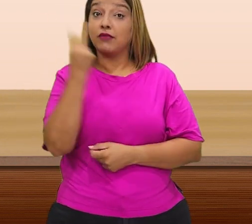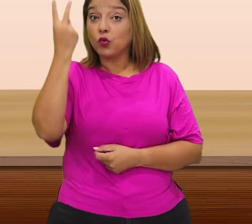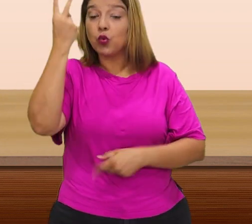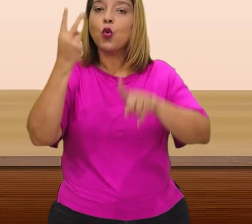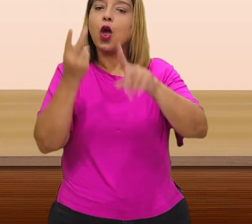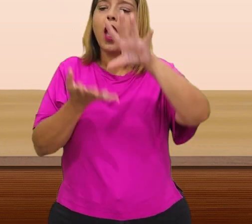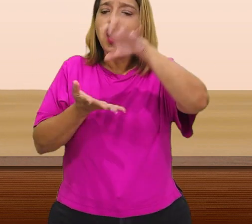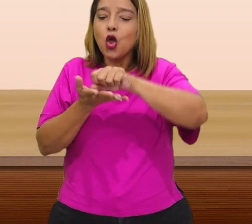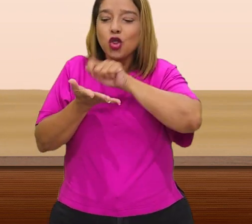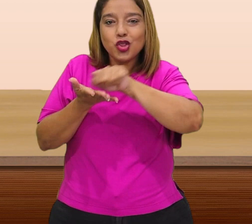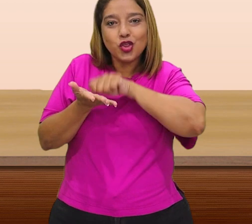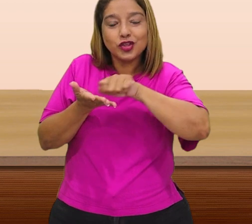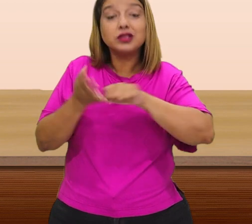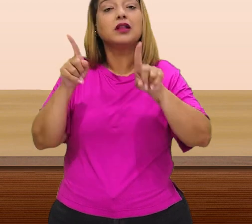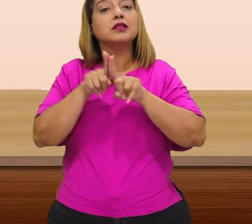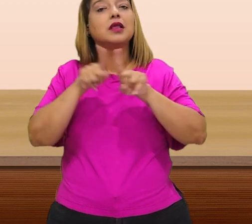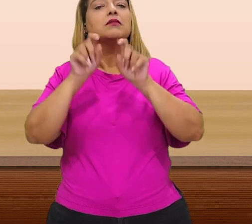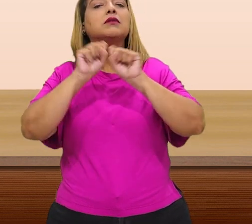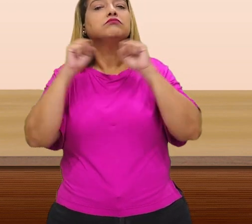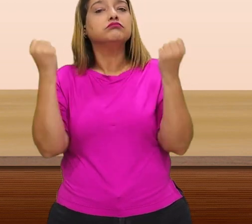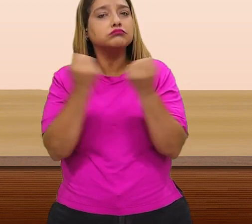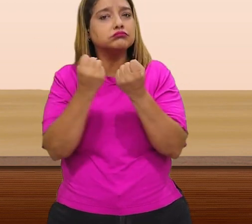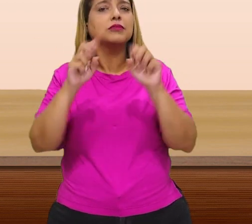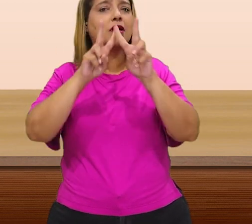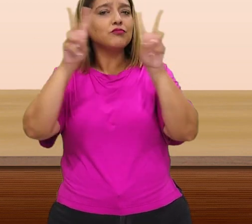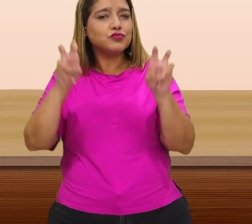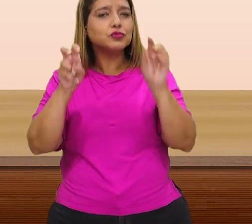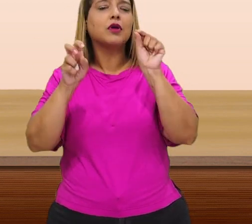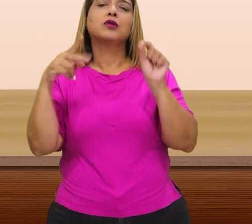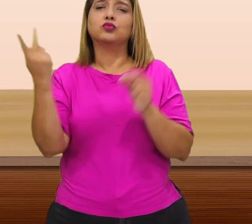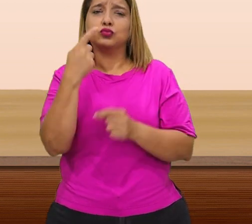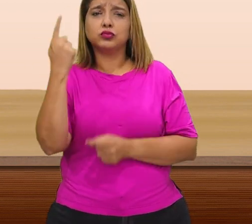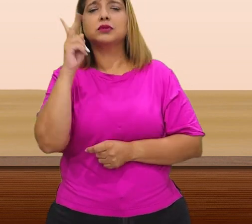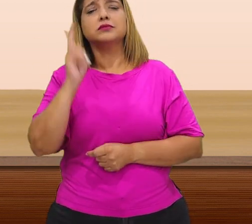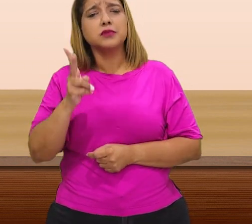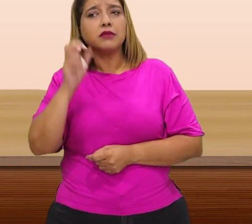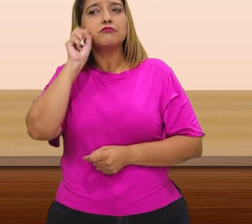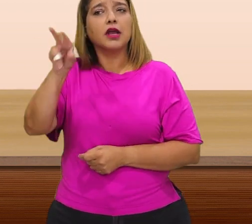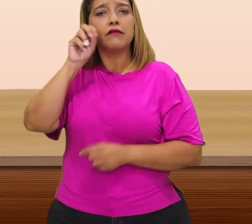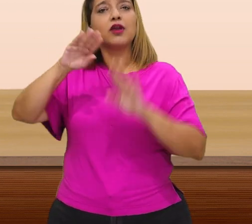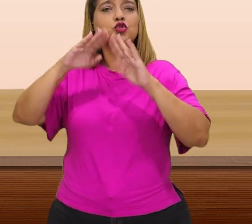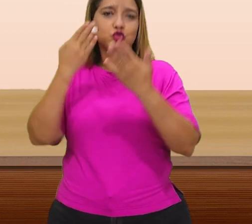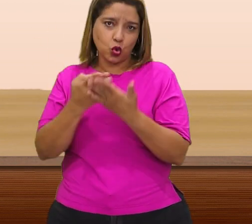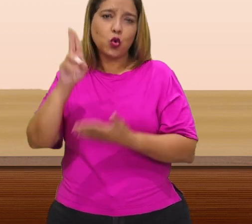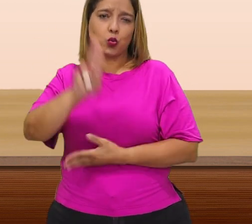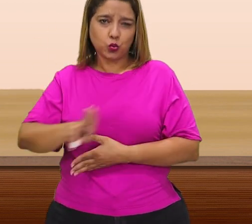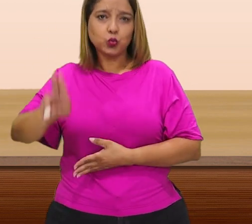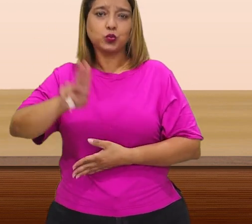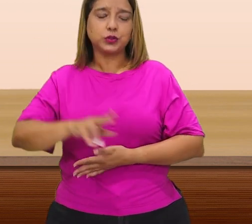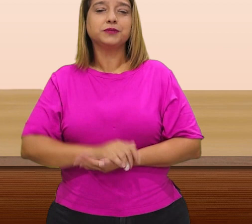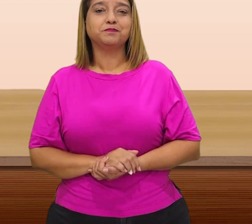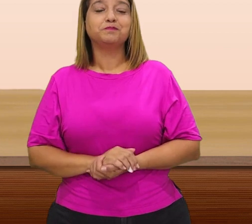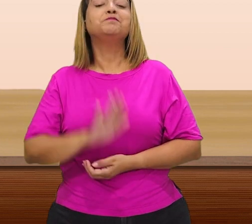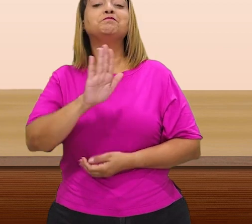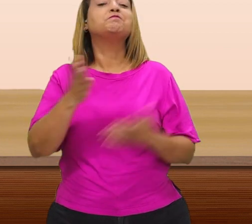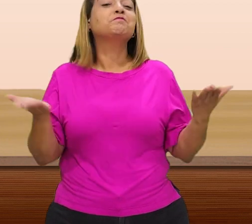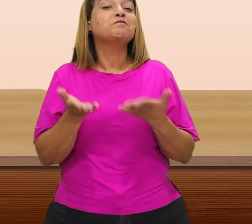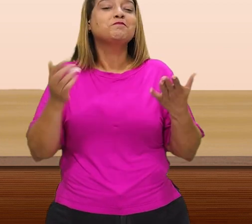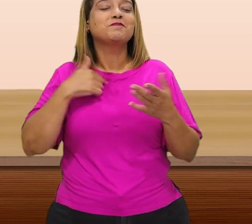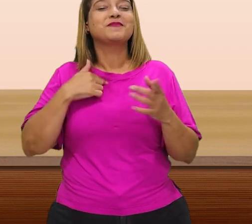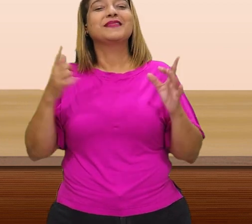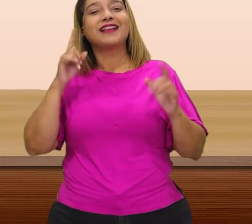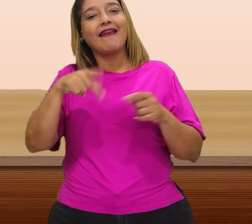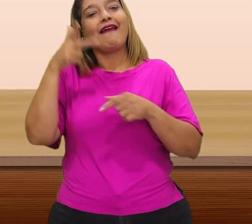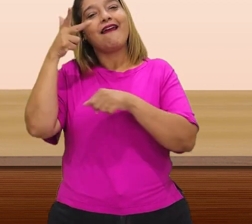sobre anotações e também sobre o seminário, que é tão utilizado na escola. Bem, eu preciso me organizar aqui para gravar o